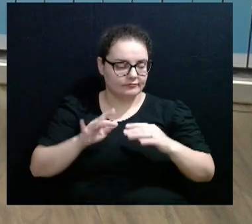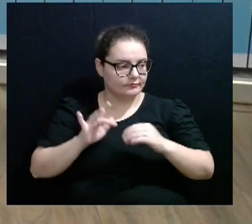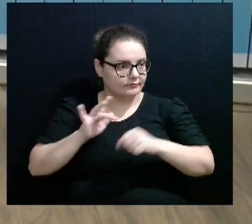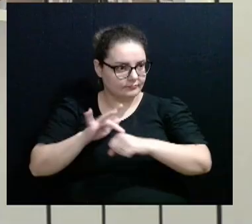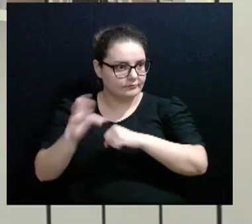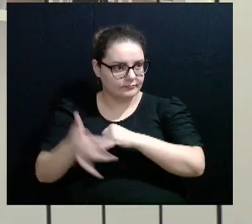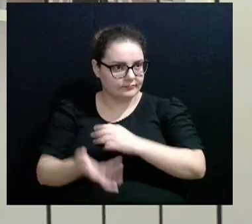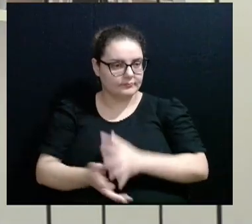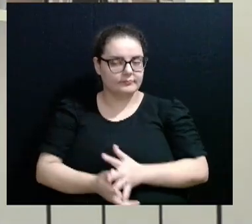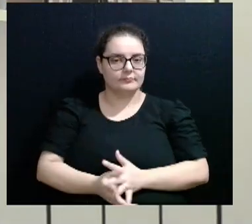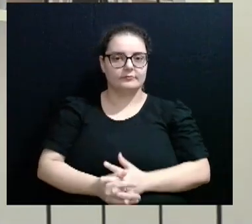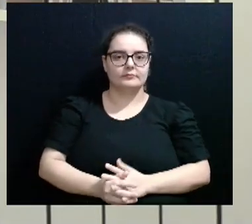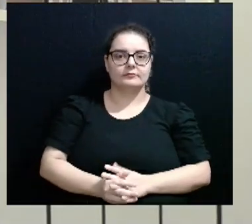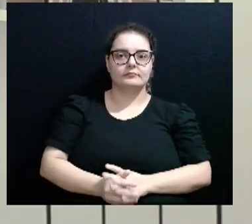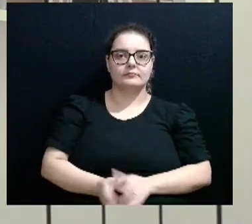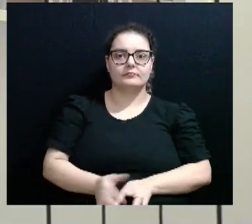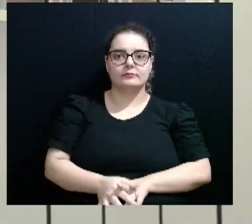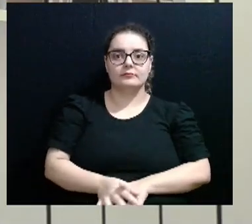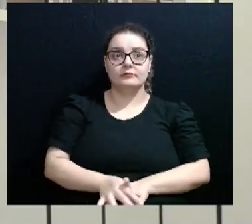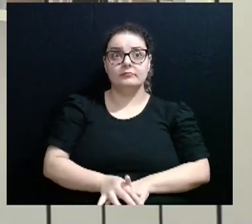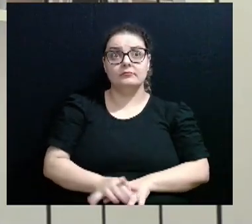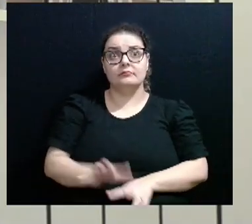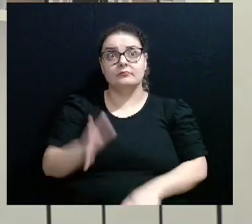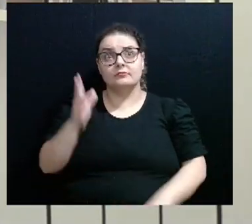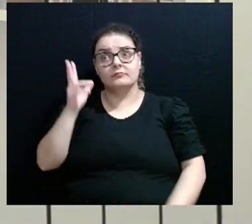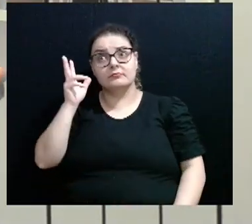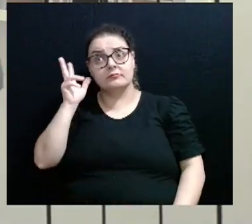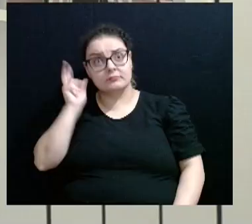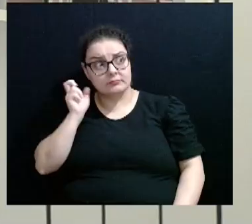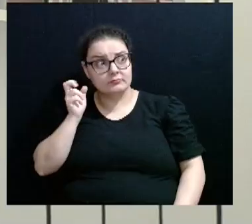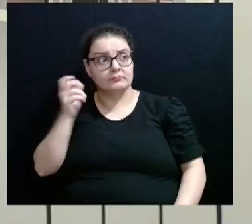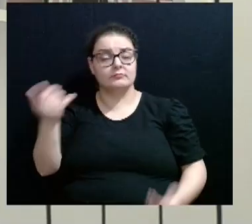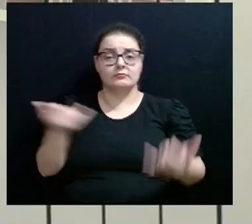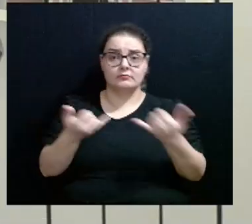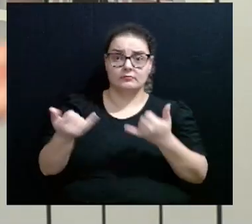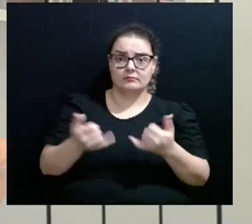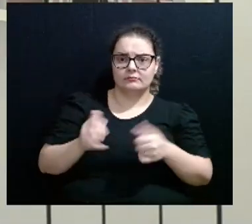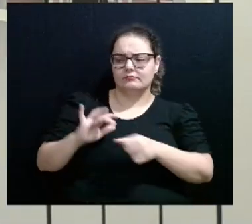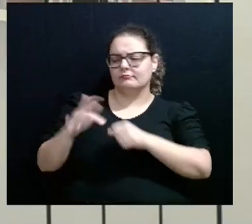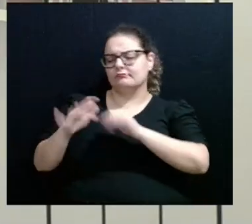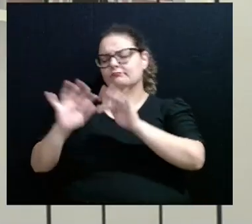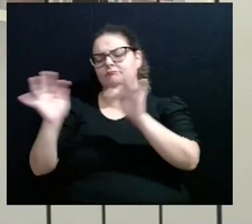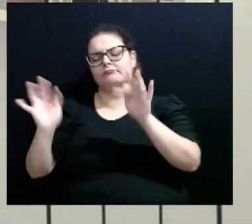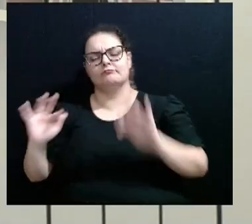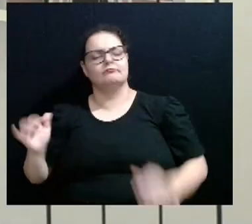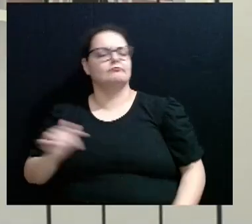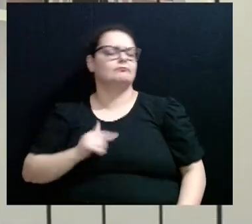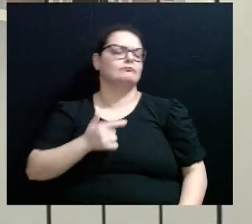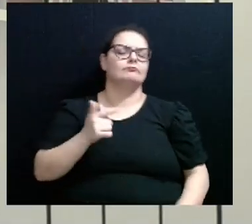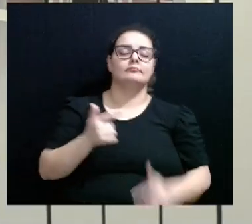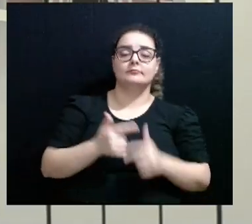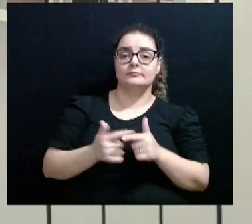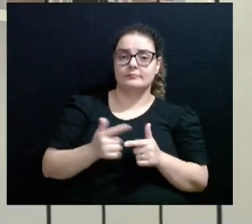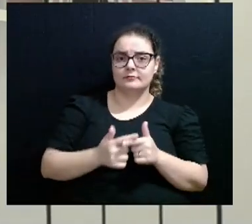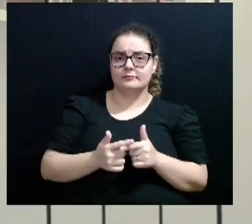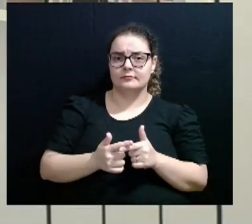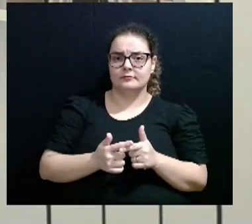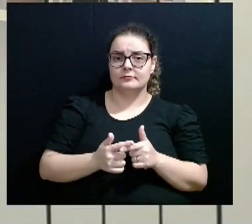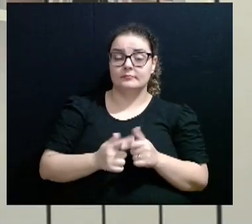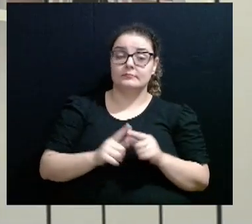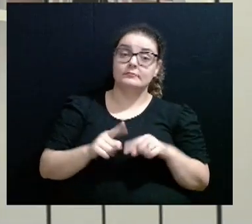ouvi pessoas dizendo que nas redes sociais todo mundo é feliz, que não existe problema. E um outro